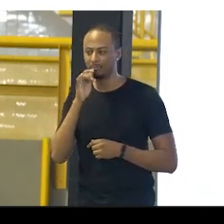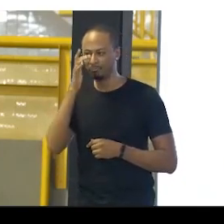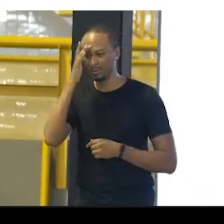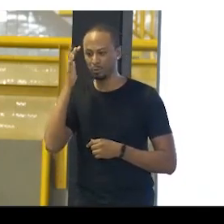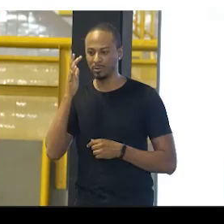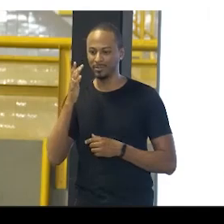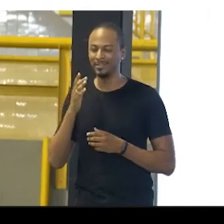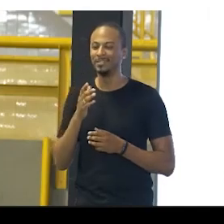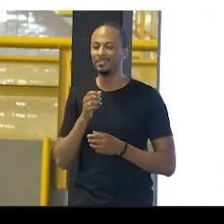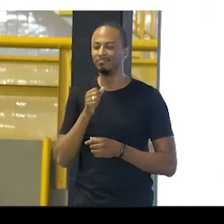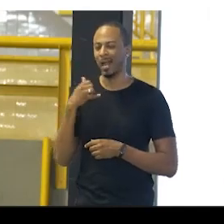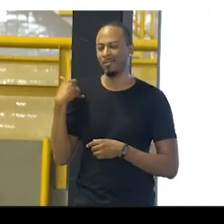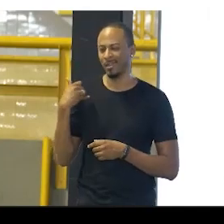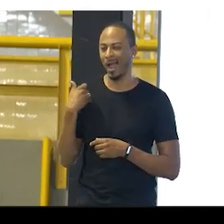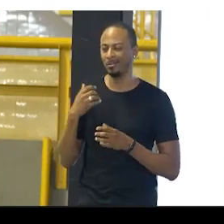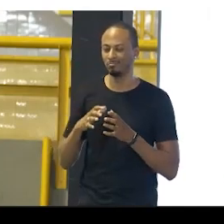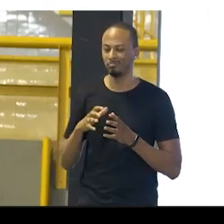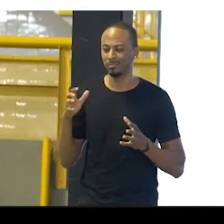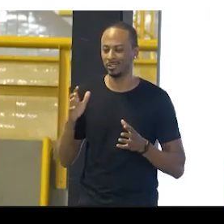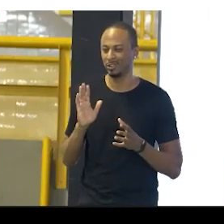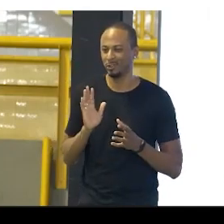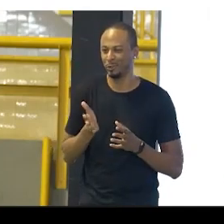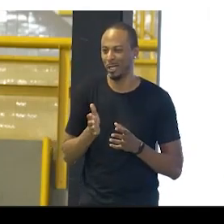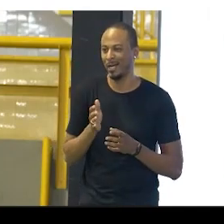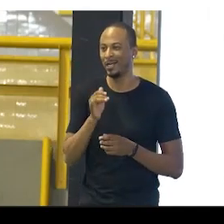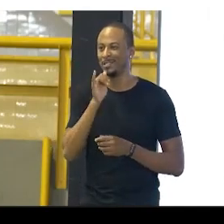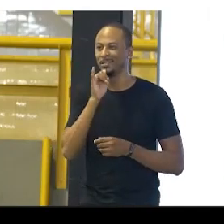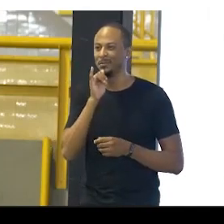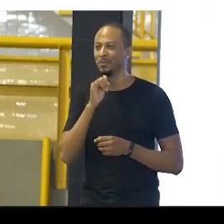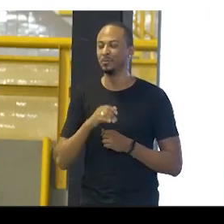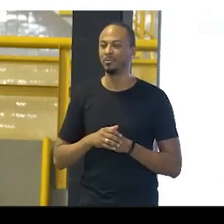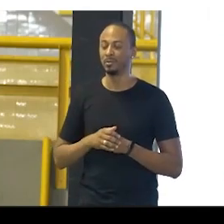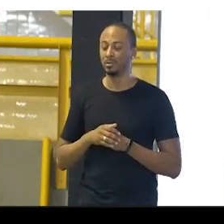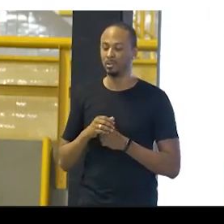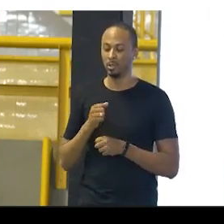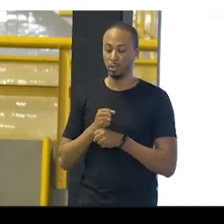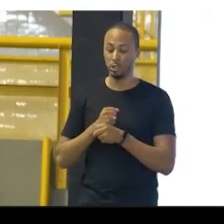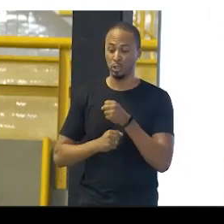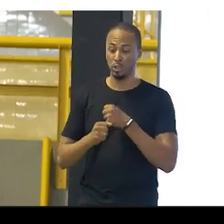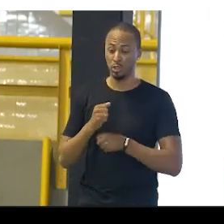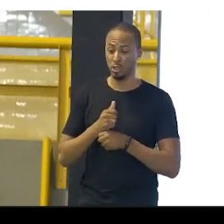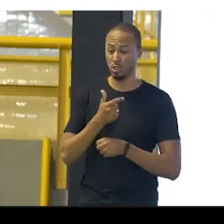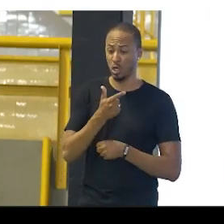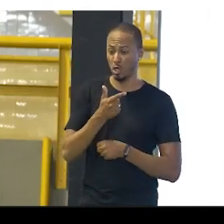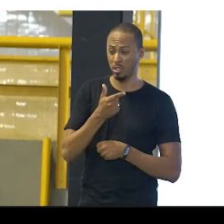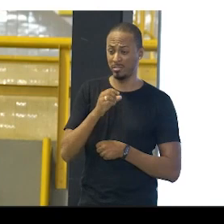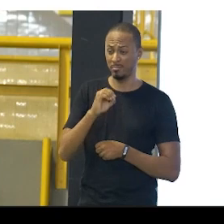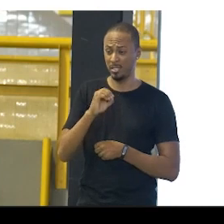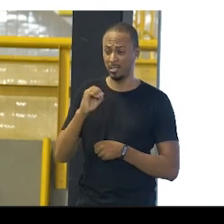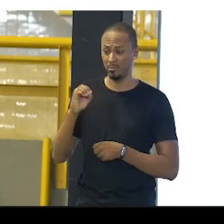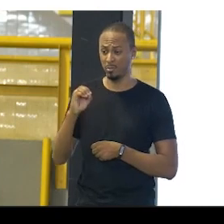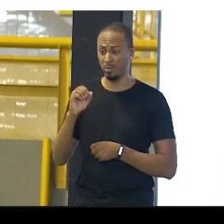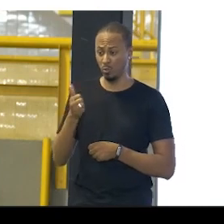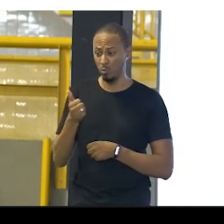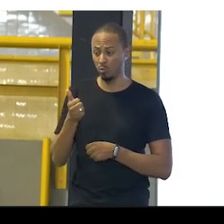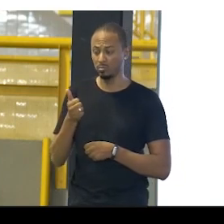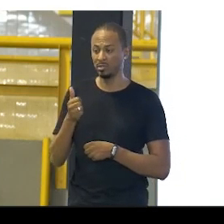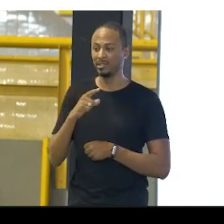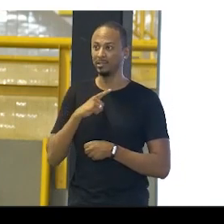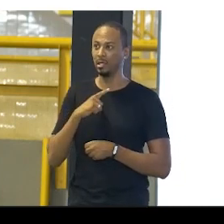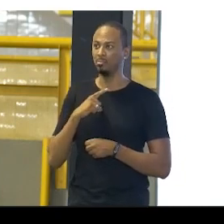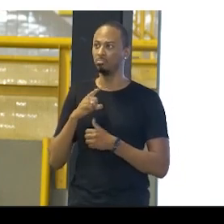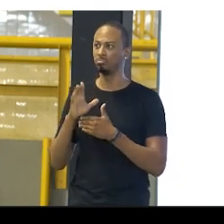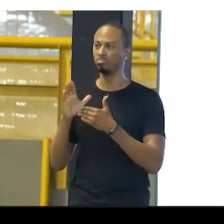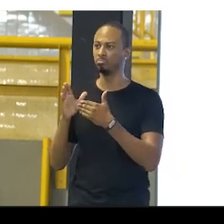tá? Devem lembrar que em 2001 nós tivemos vários apagões de energia no Brasil em função de uma grave